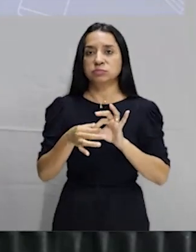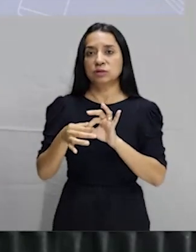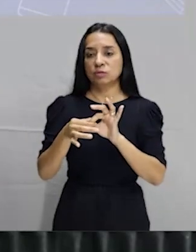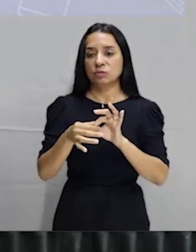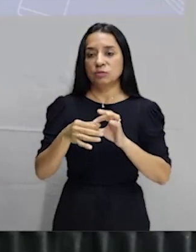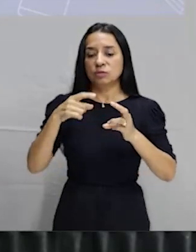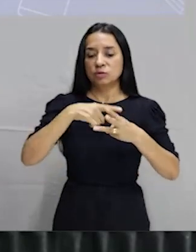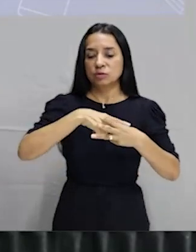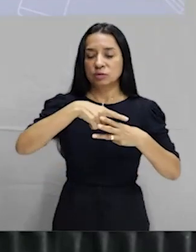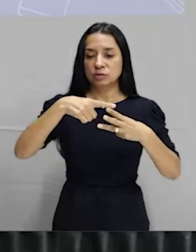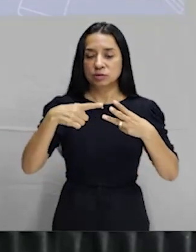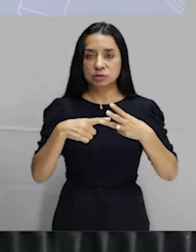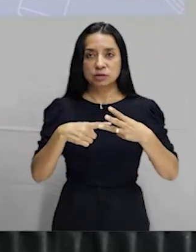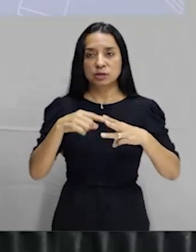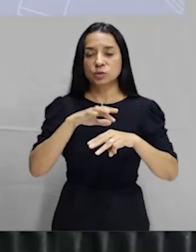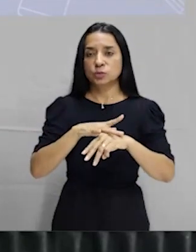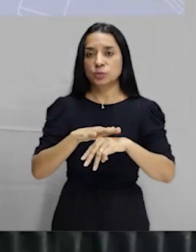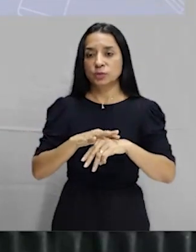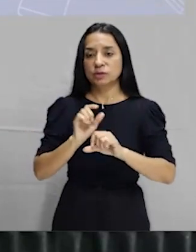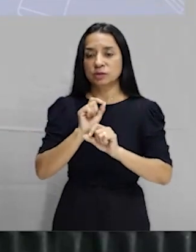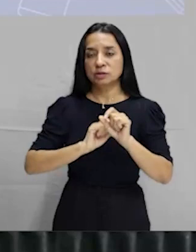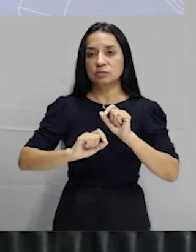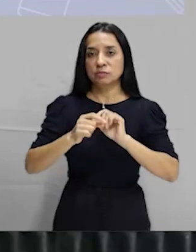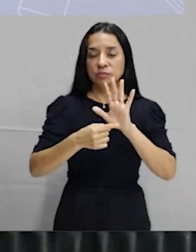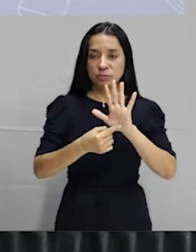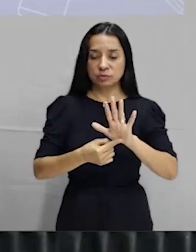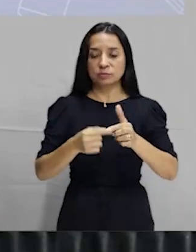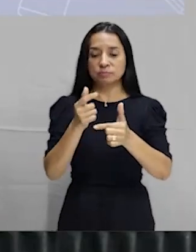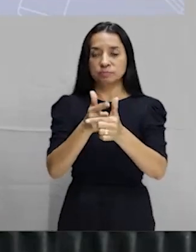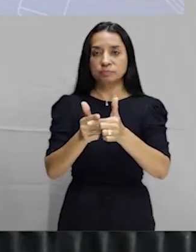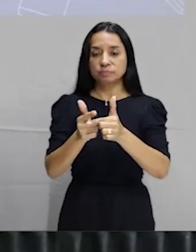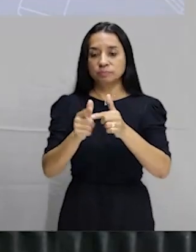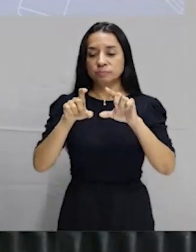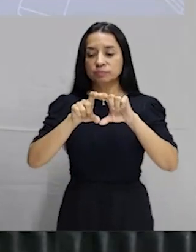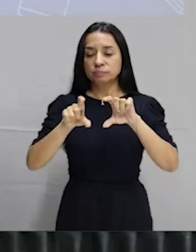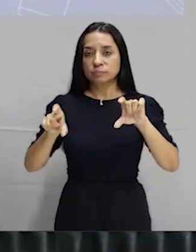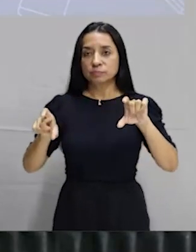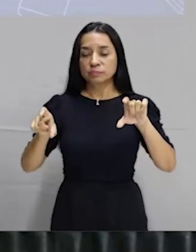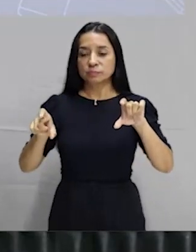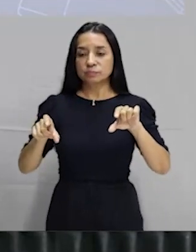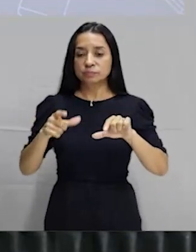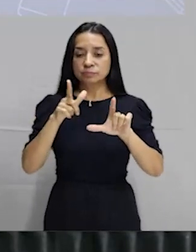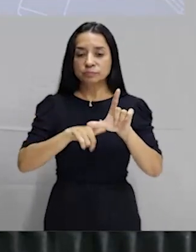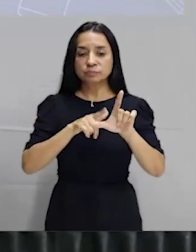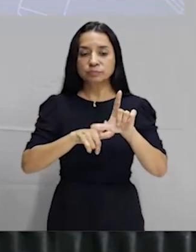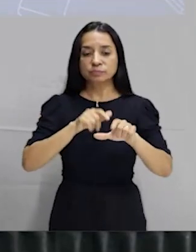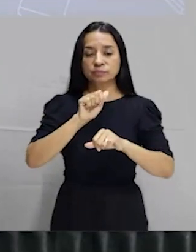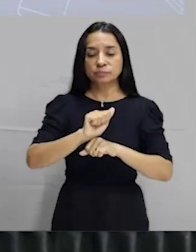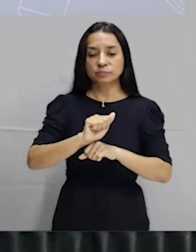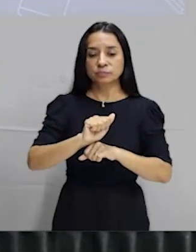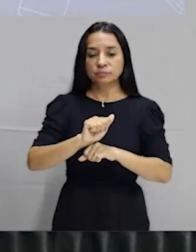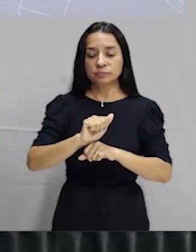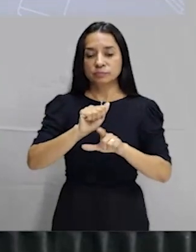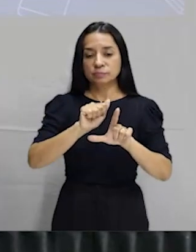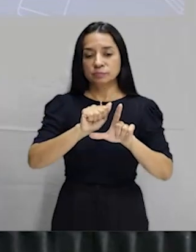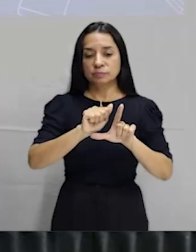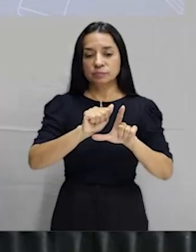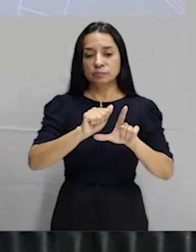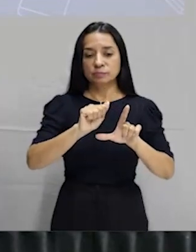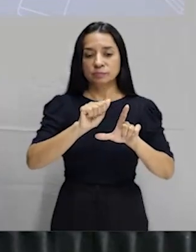das 3 doenças que foram mencionadas no problema, tá bom? Então, letra A, 25%, letra